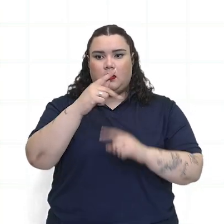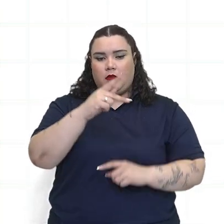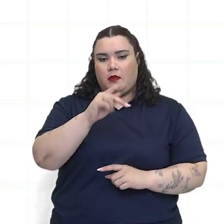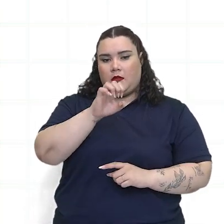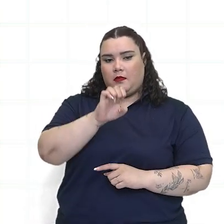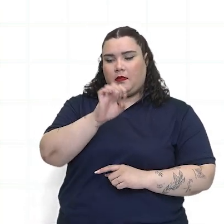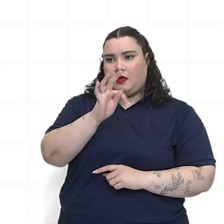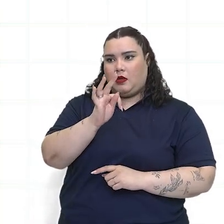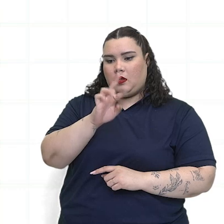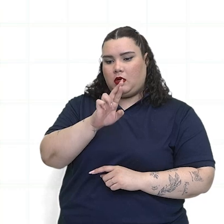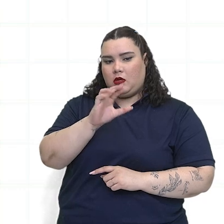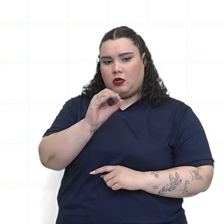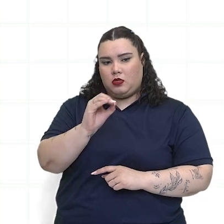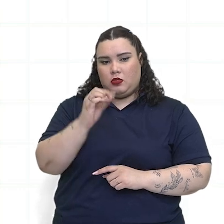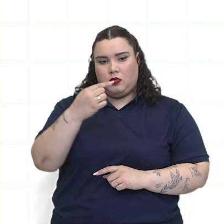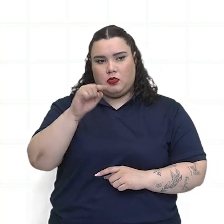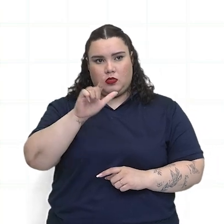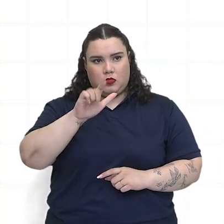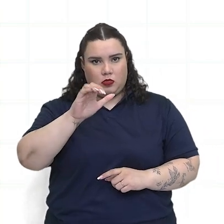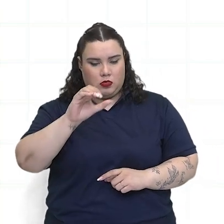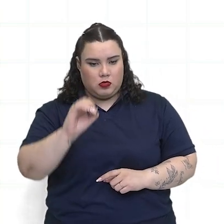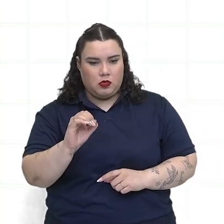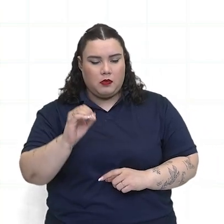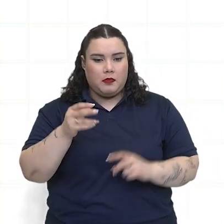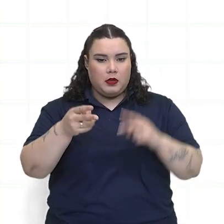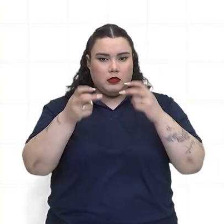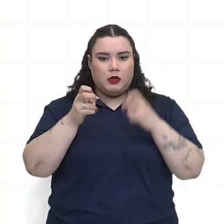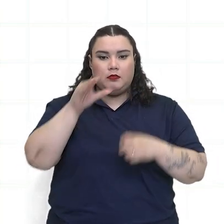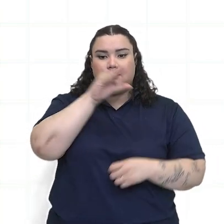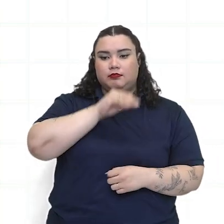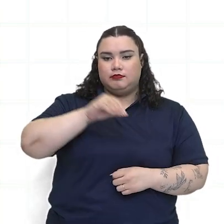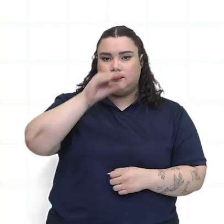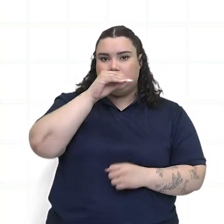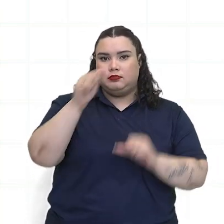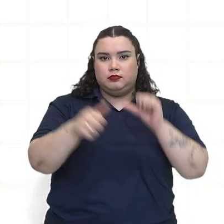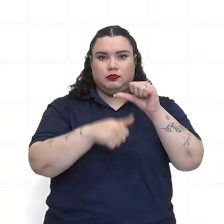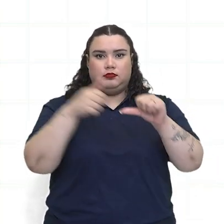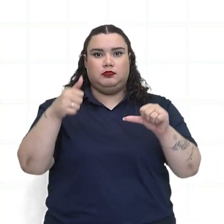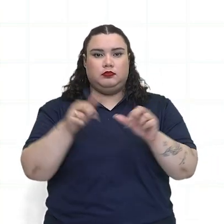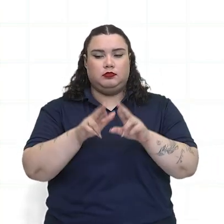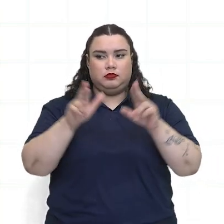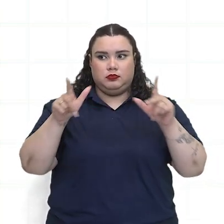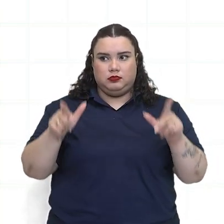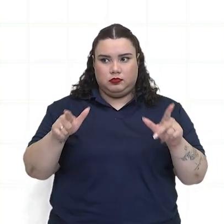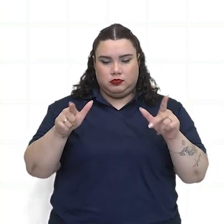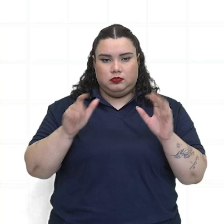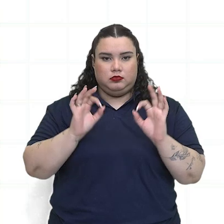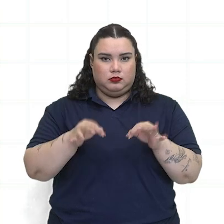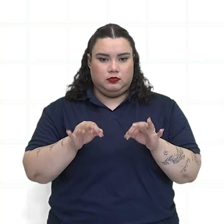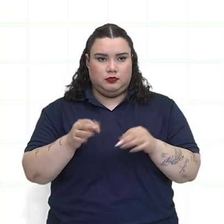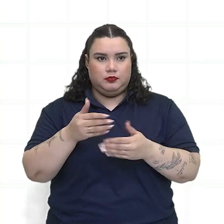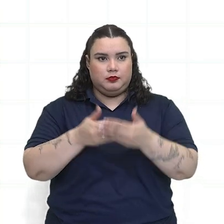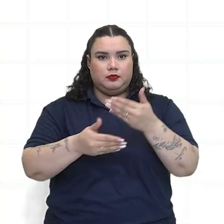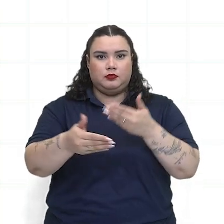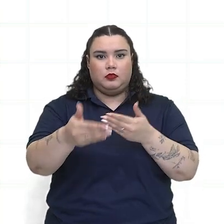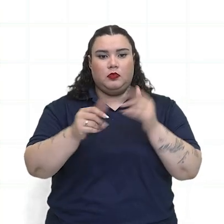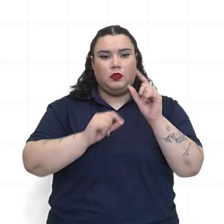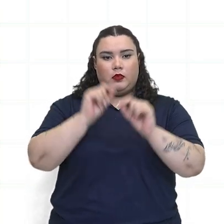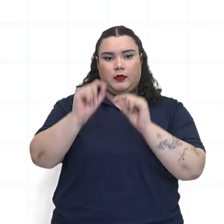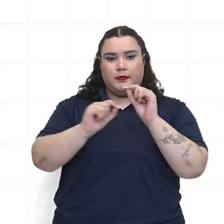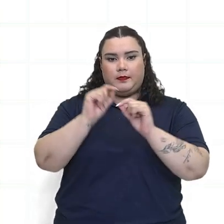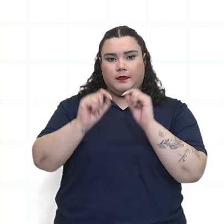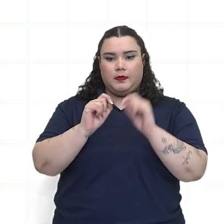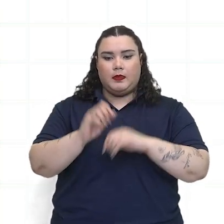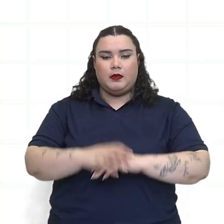Mas veja que perdeu um pouquinho, alterou a pronúncia da palavra. Seguido, então, eu